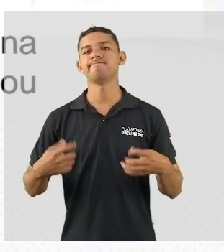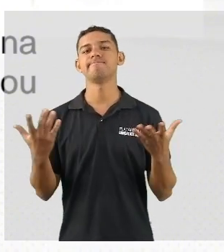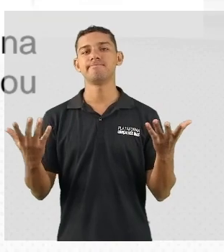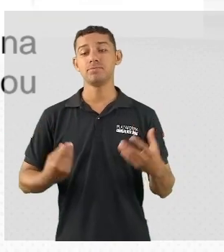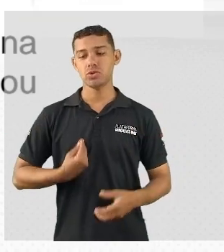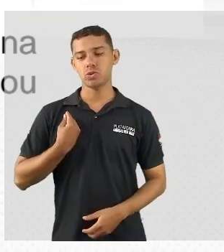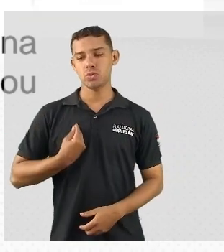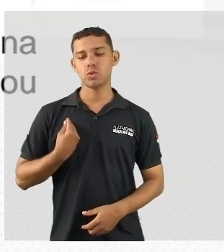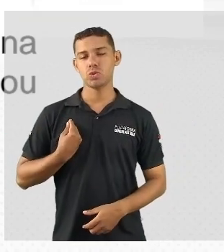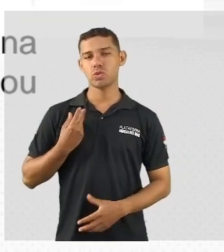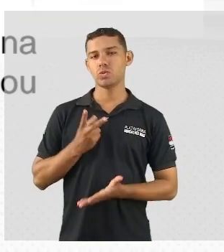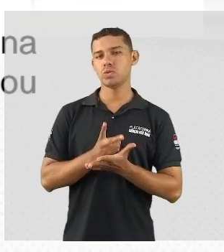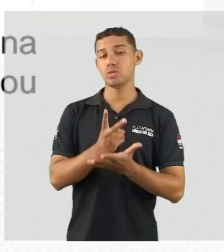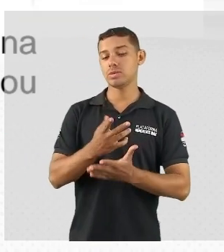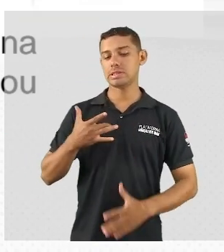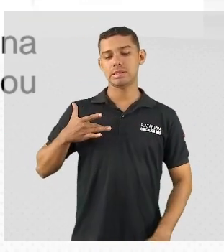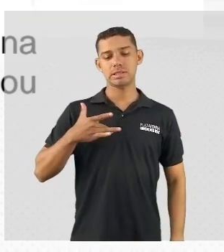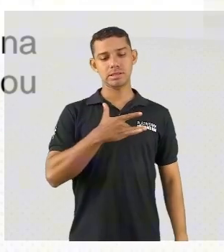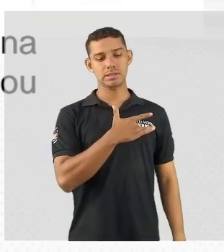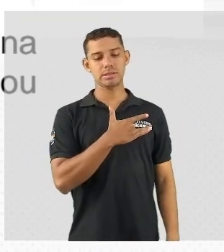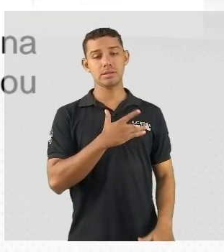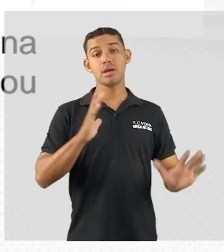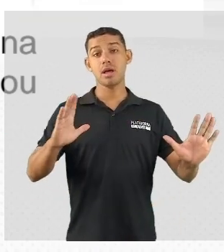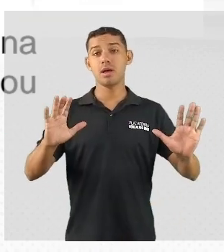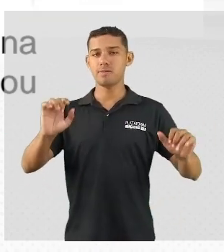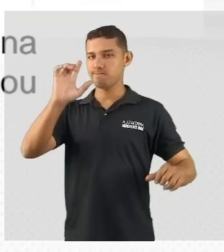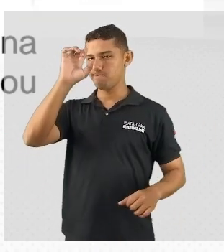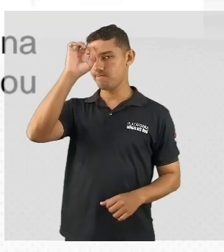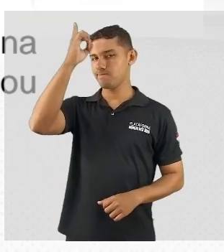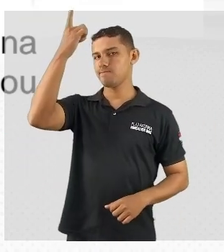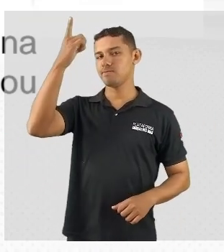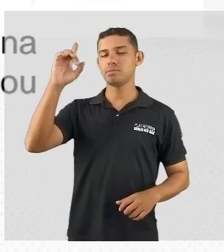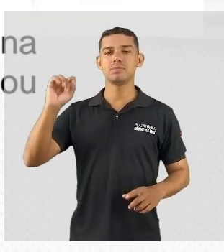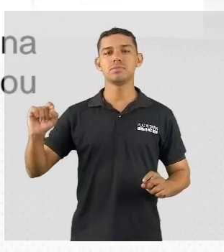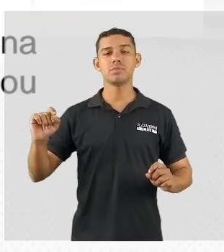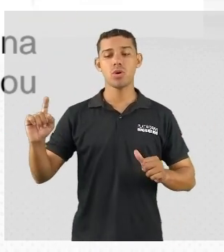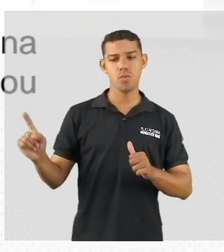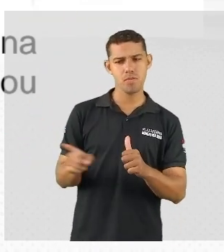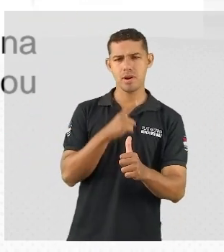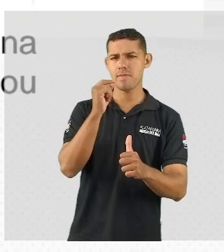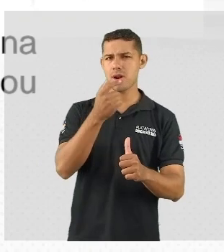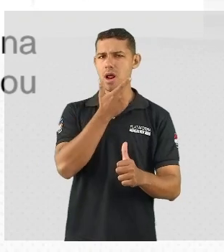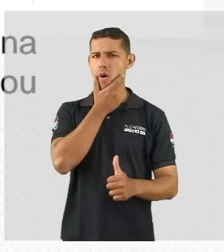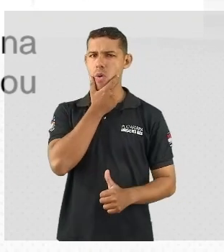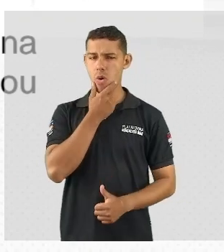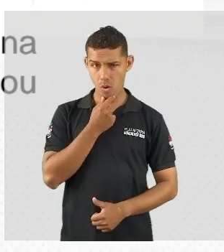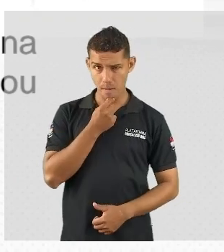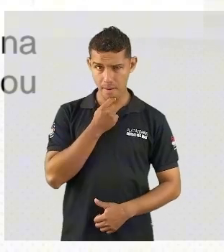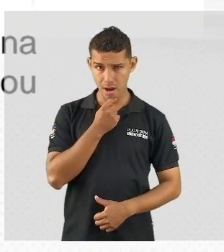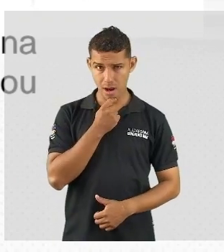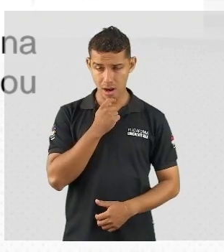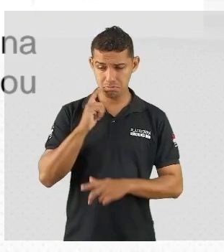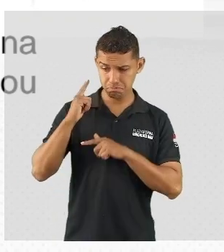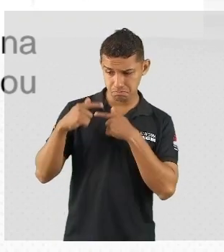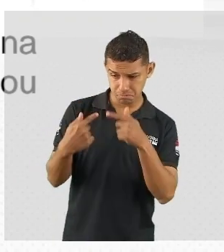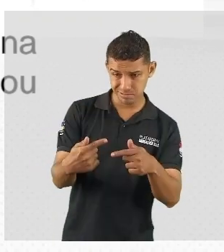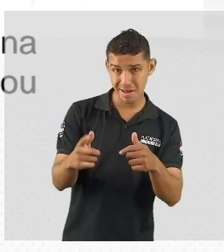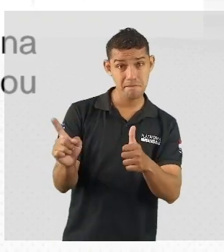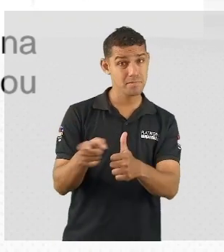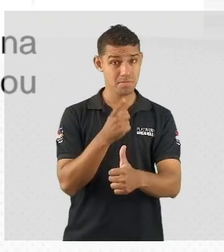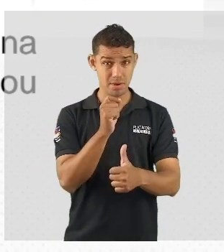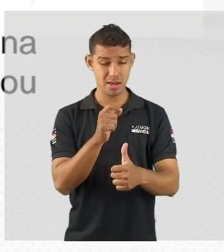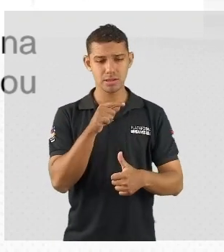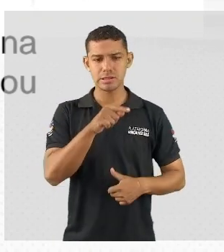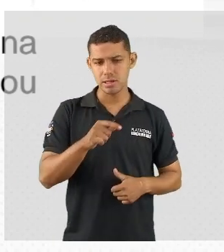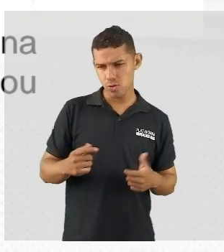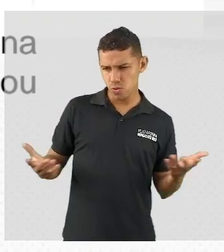a necessidade dessa sobrevivência fizeram com que esses primeiros homens, essa primeira humanidade, ela então se utilizasse